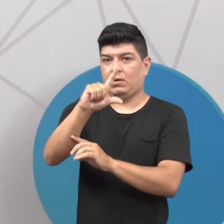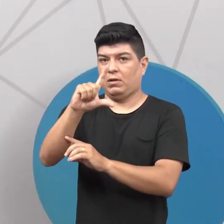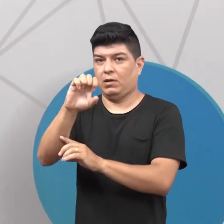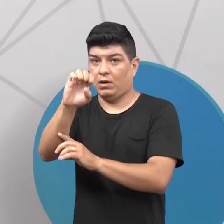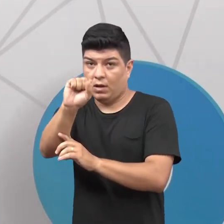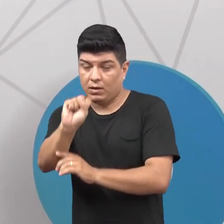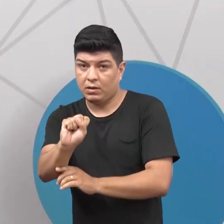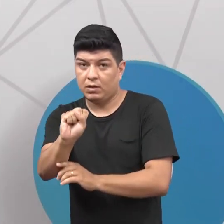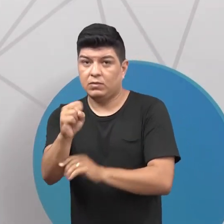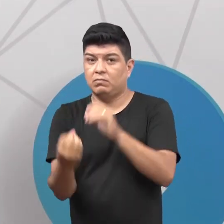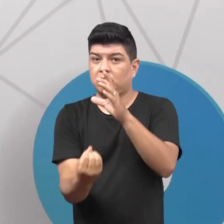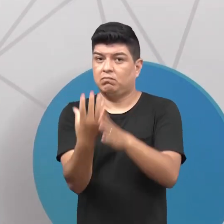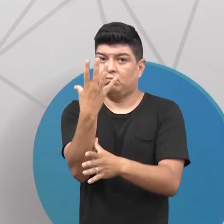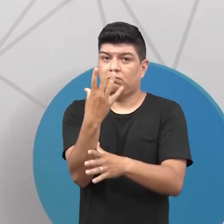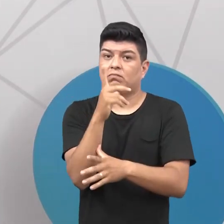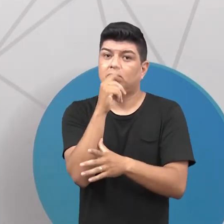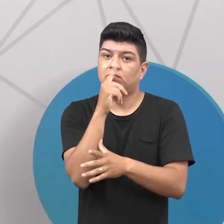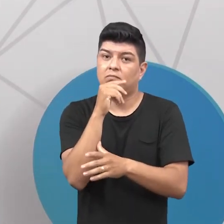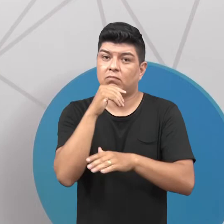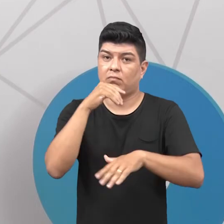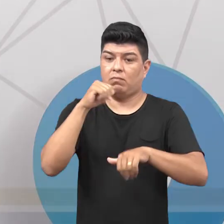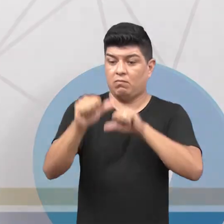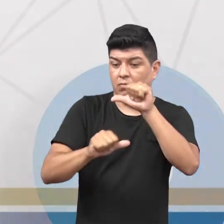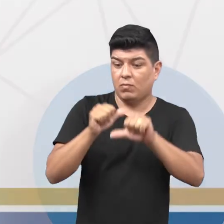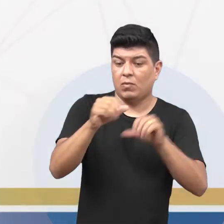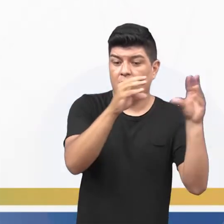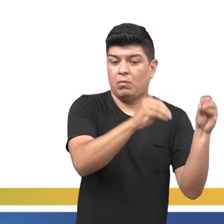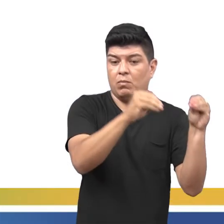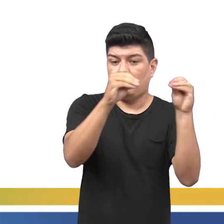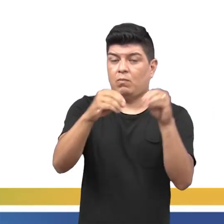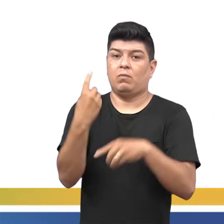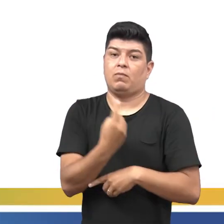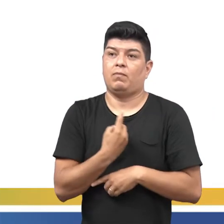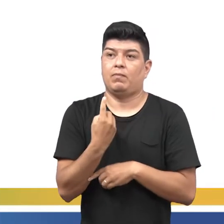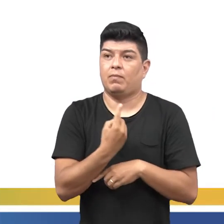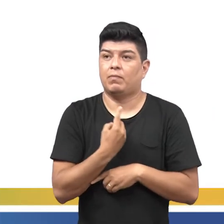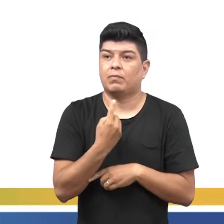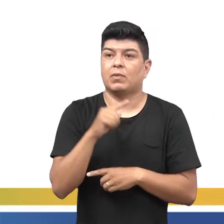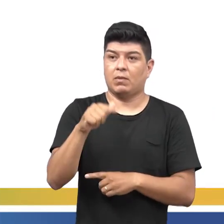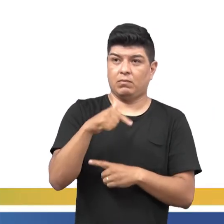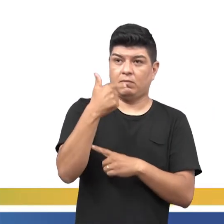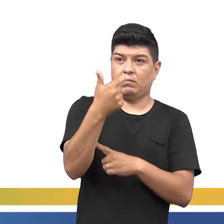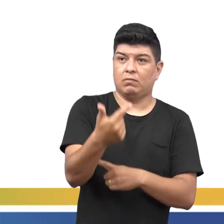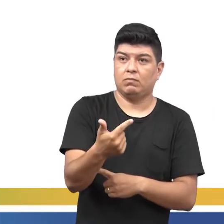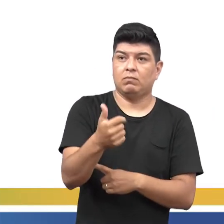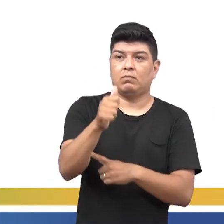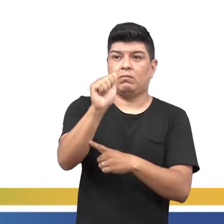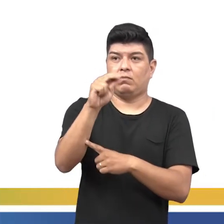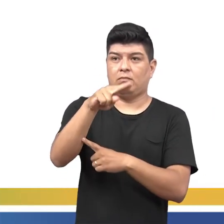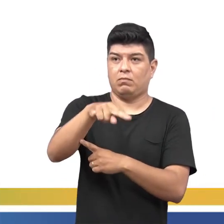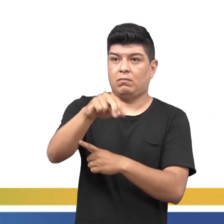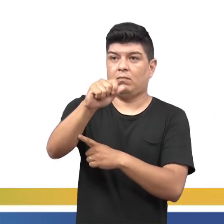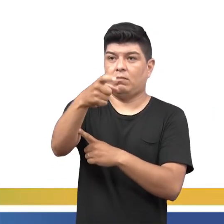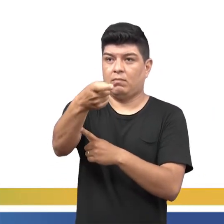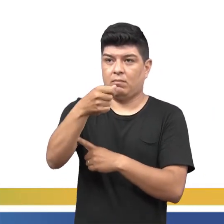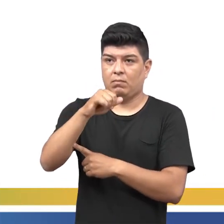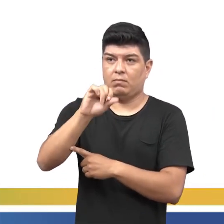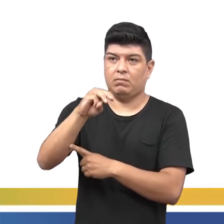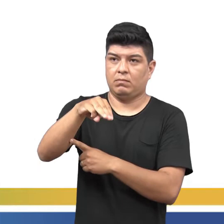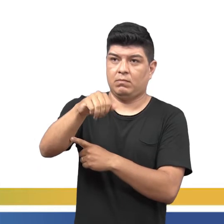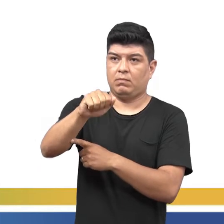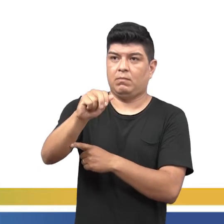porque a água é essencial, se move e muda. Para Anaximandro, o ápero, o eterno,